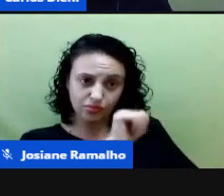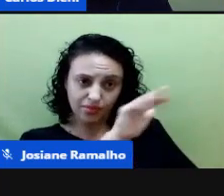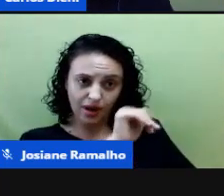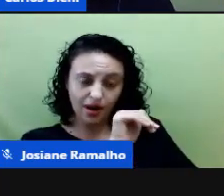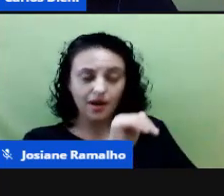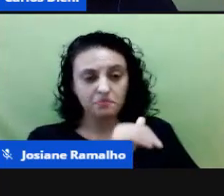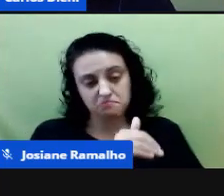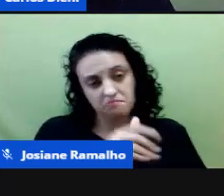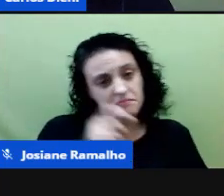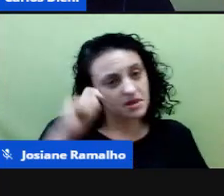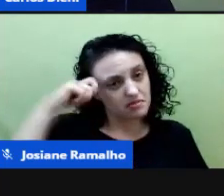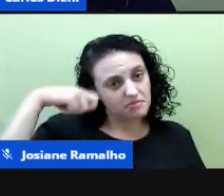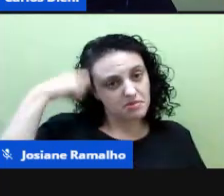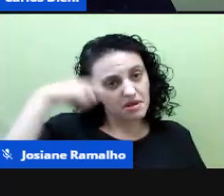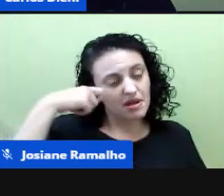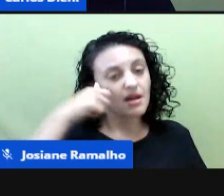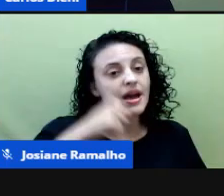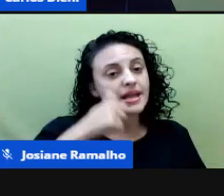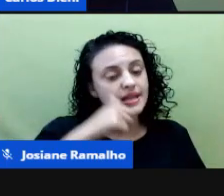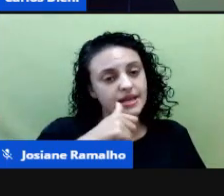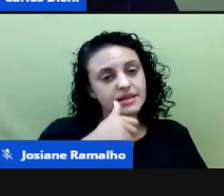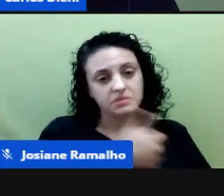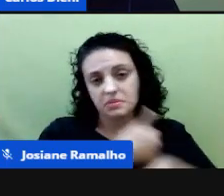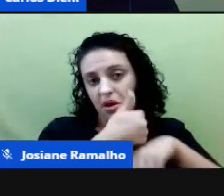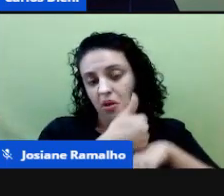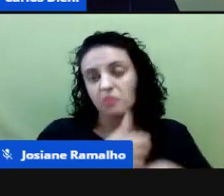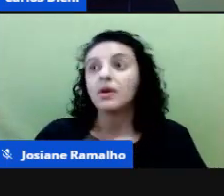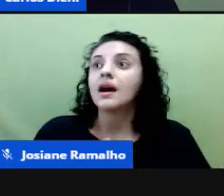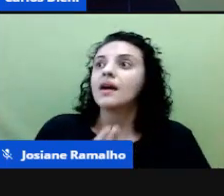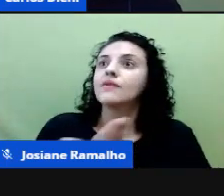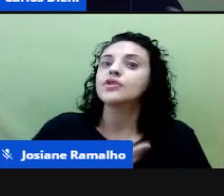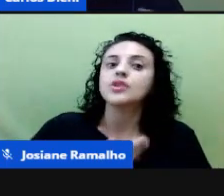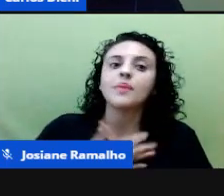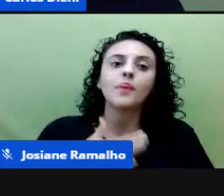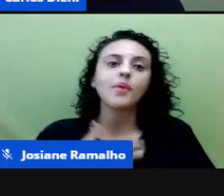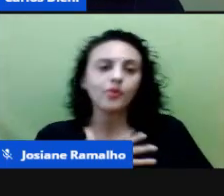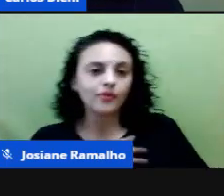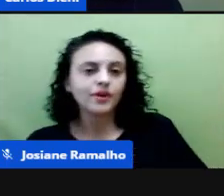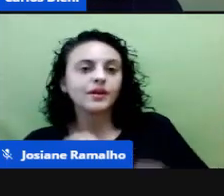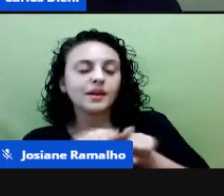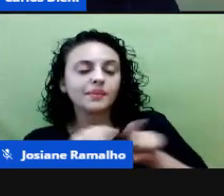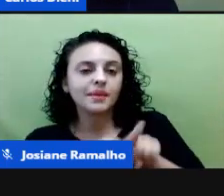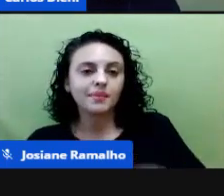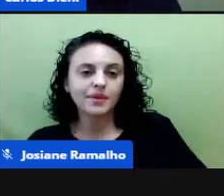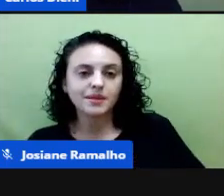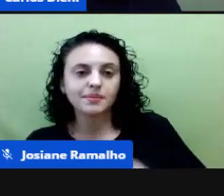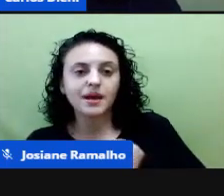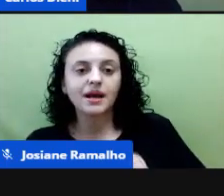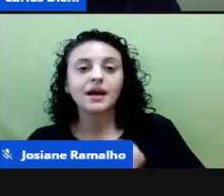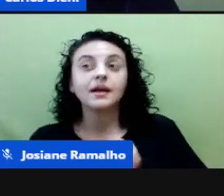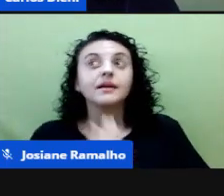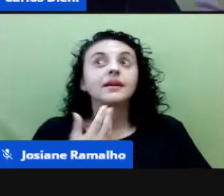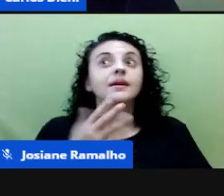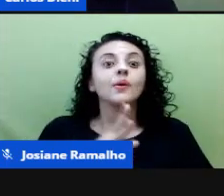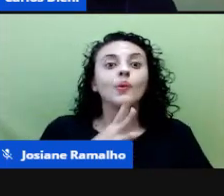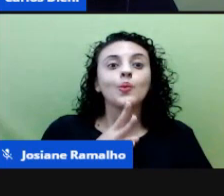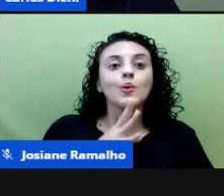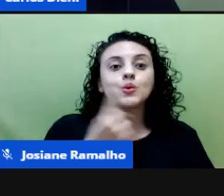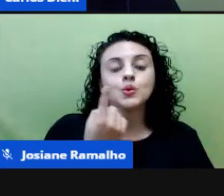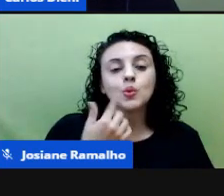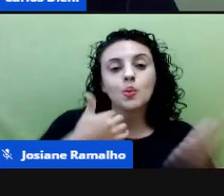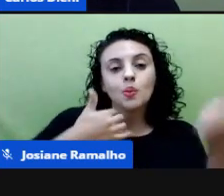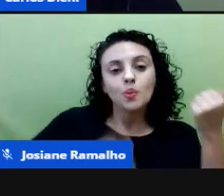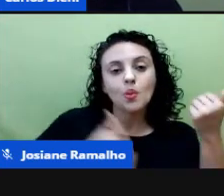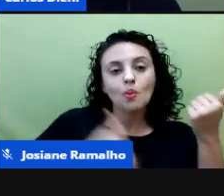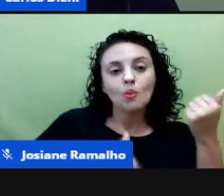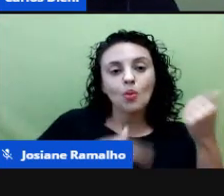ser ator no filme, um outro amigo ele pode fazer o efeito especial, aquele músico que eu conheço ele faz o som. Então tudo é